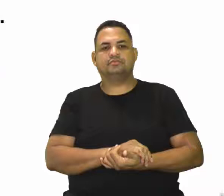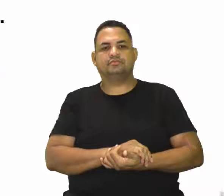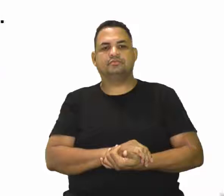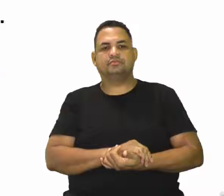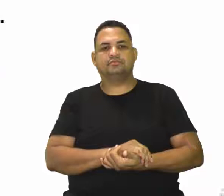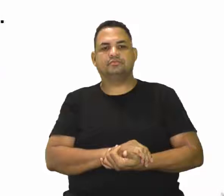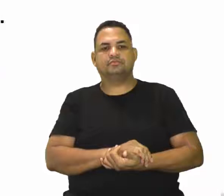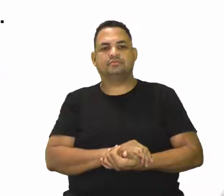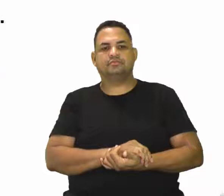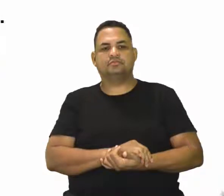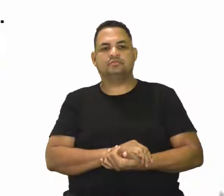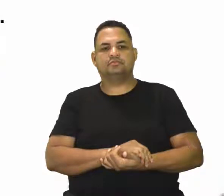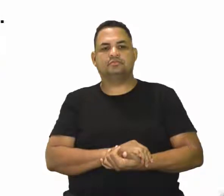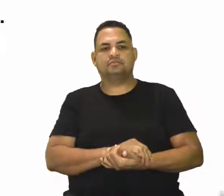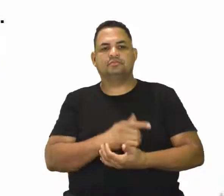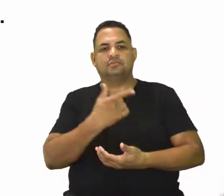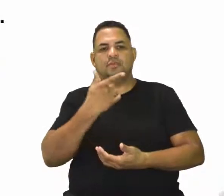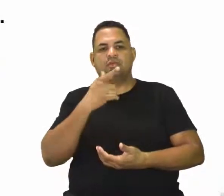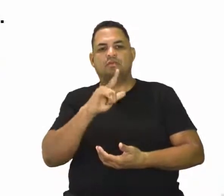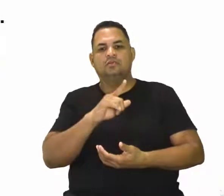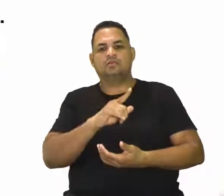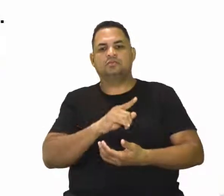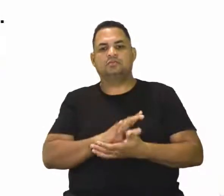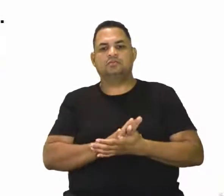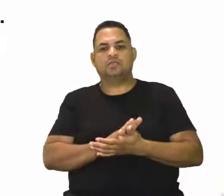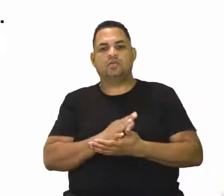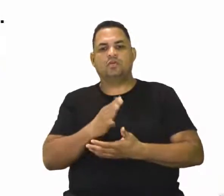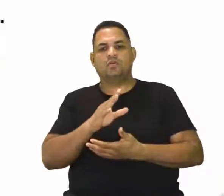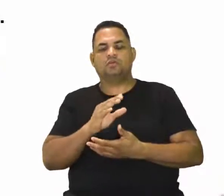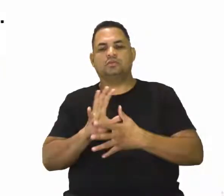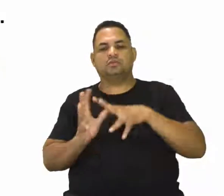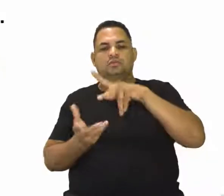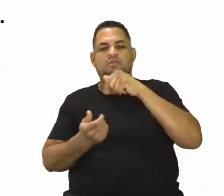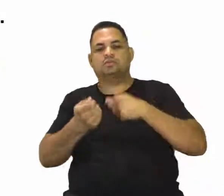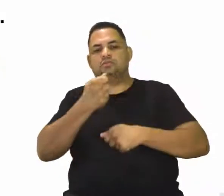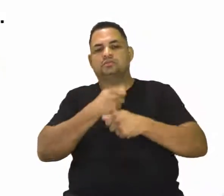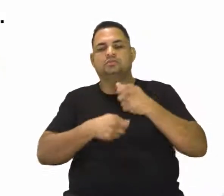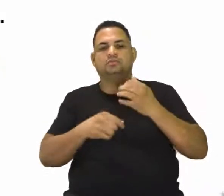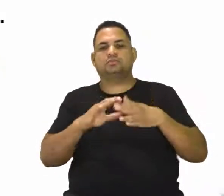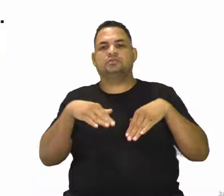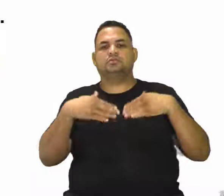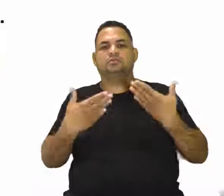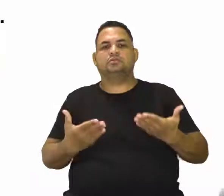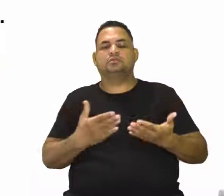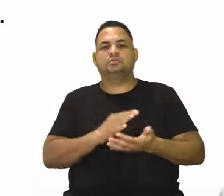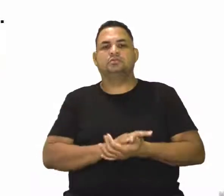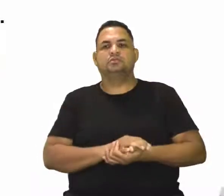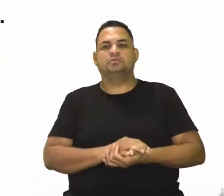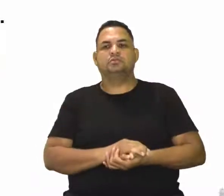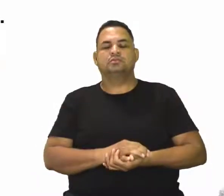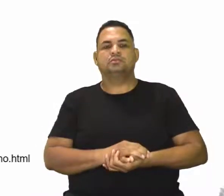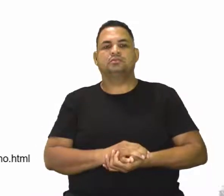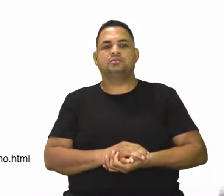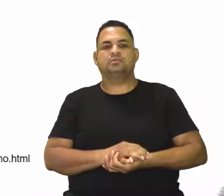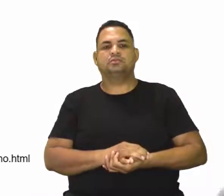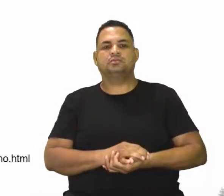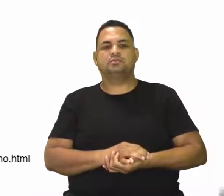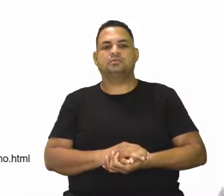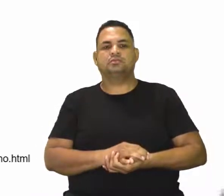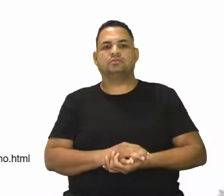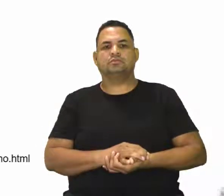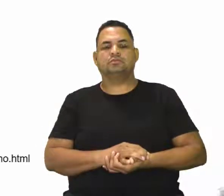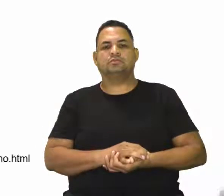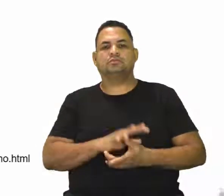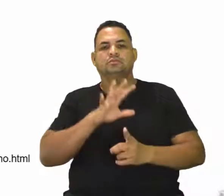uma outra globalização. Tá, e qual seria essa outra? Vamos lá.